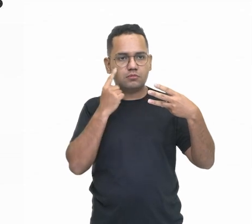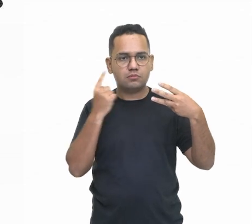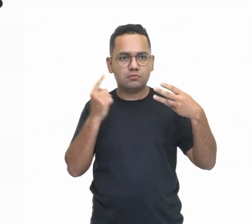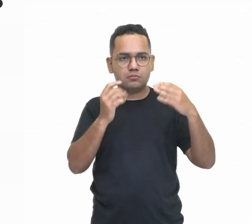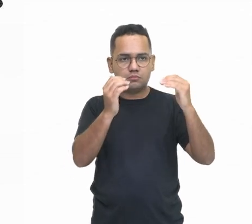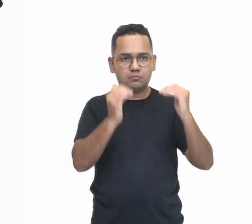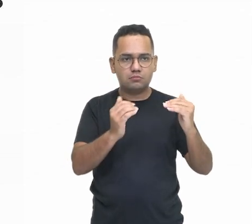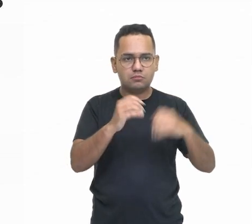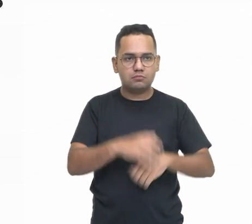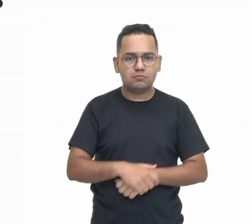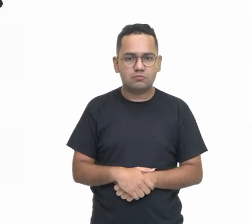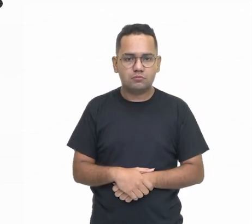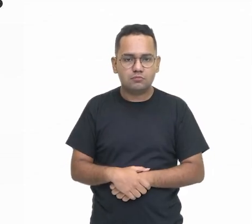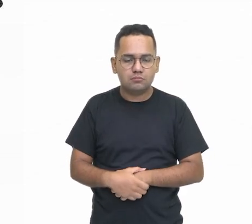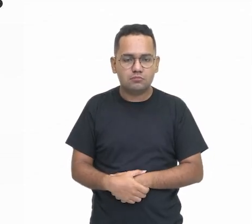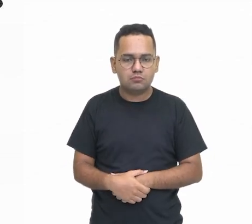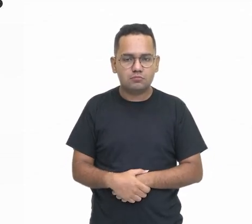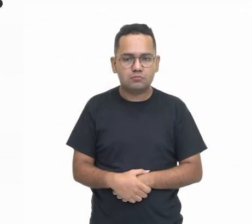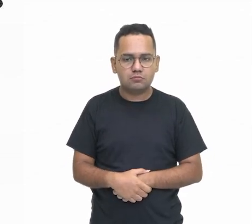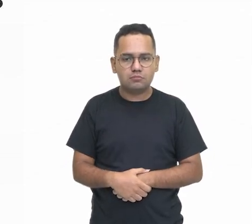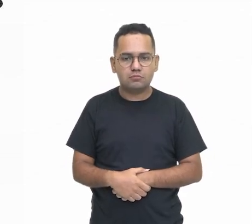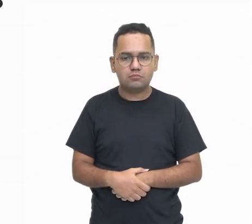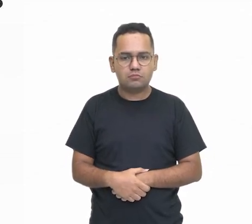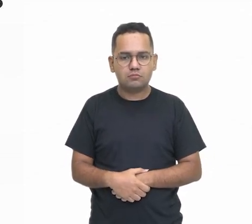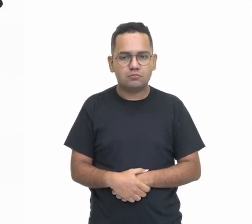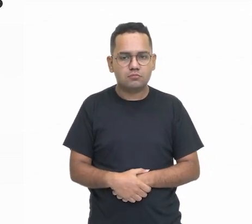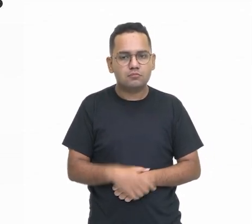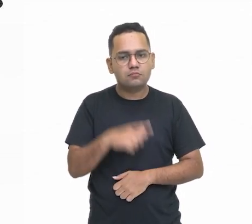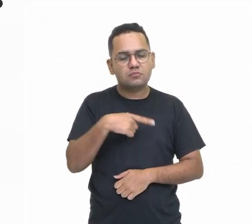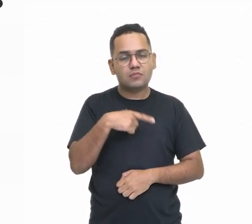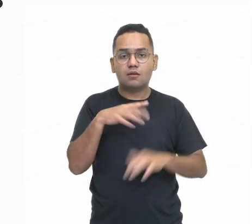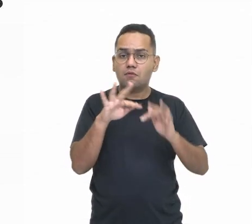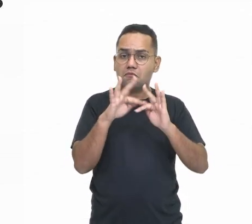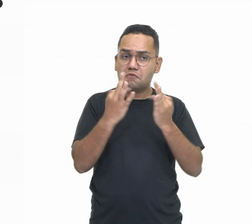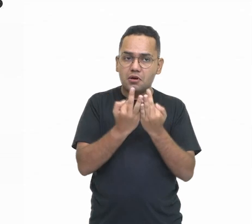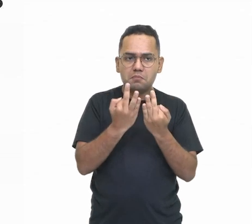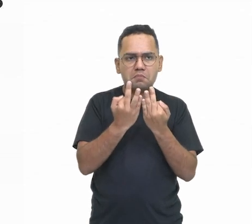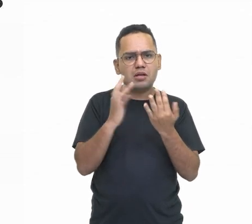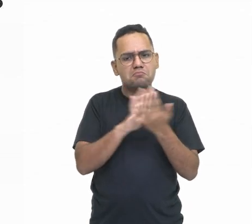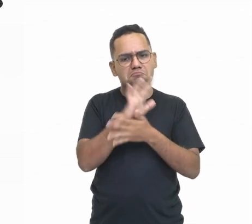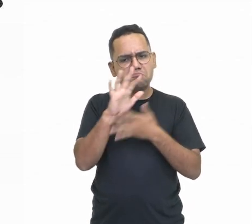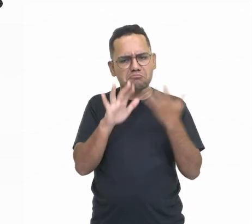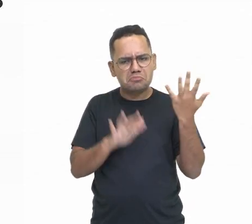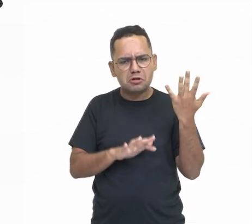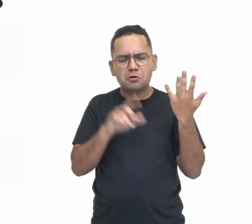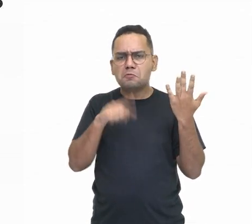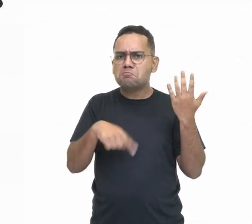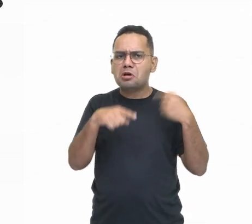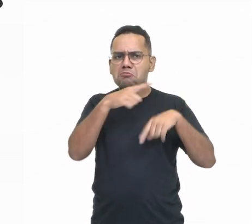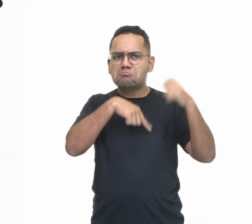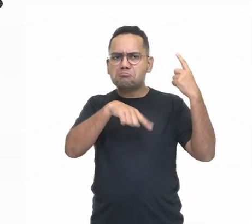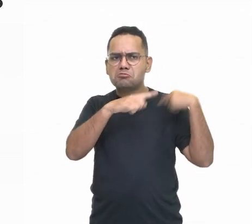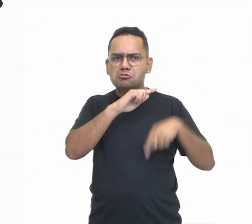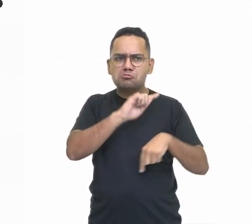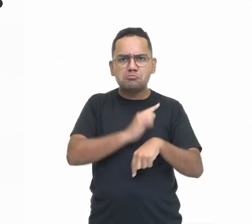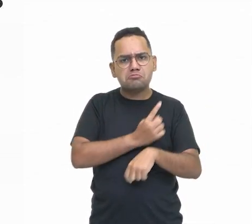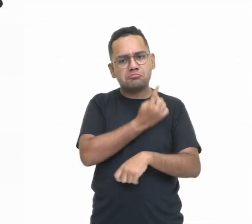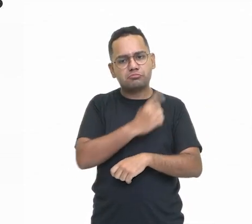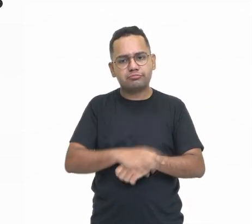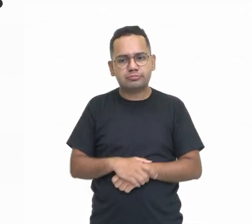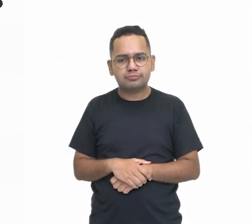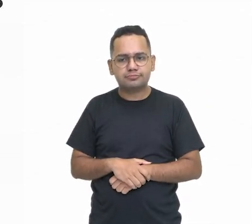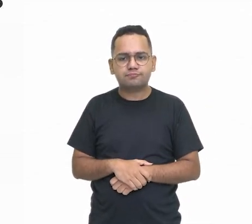social, composta por famílias extensas com ancestrais comuns. E cada Ailu tinha